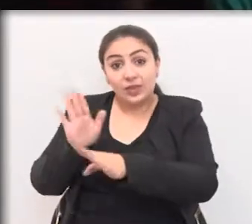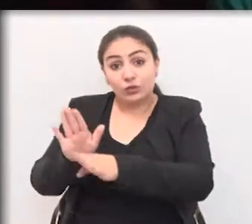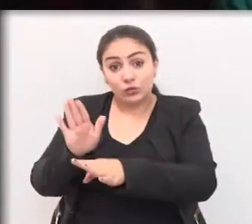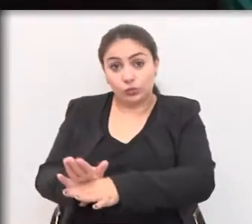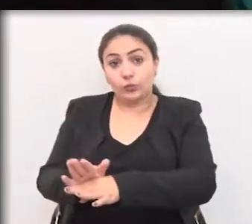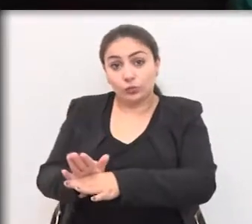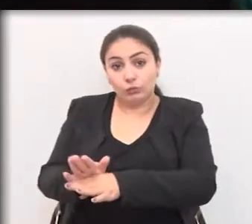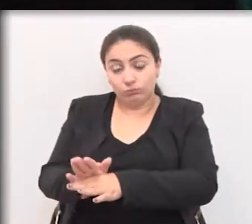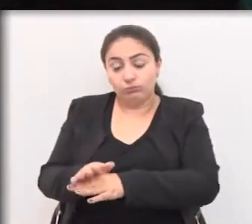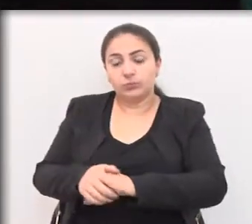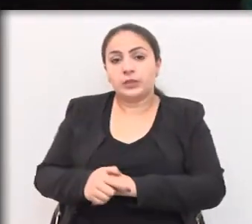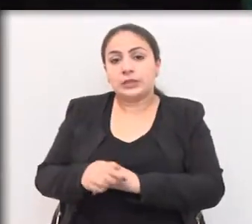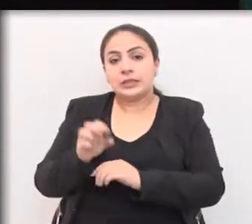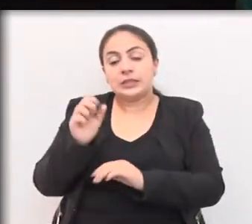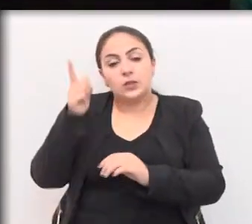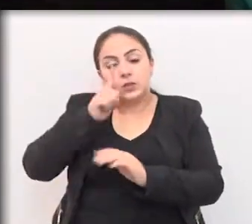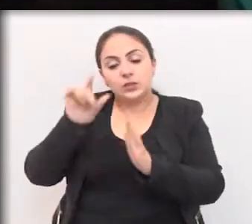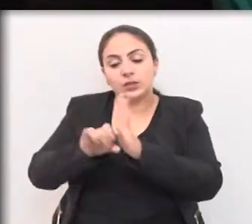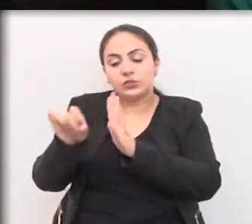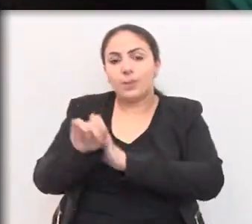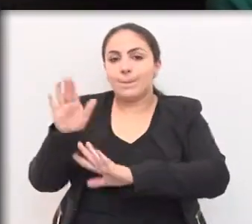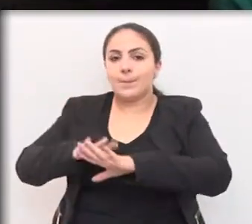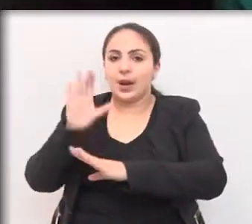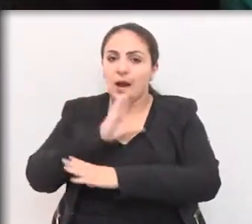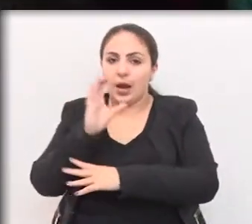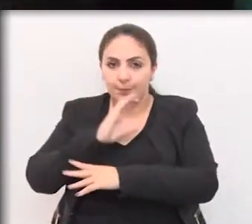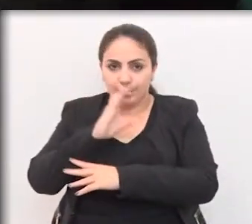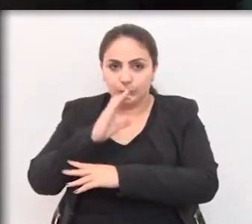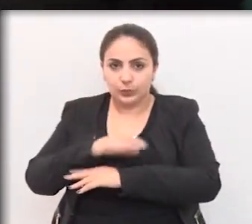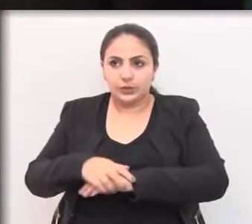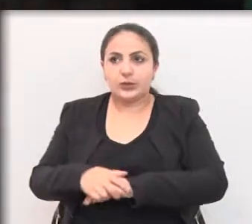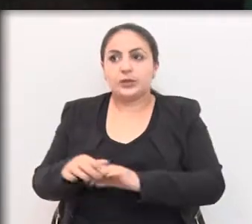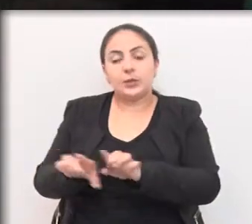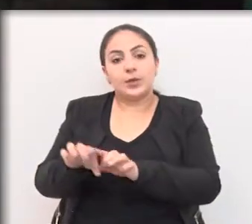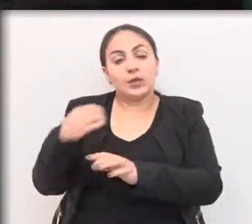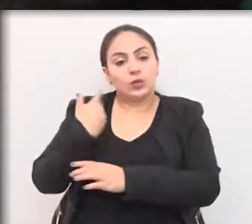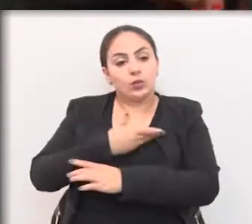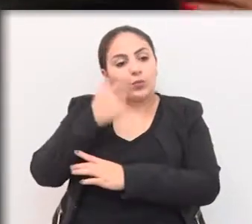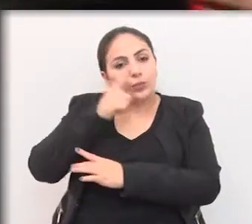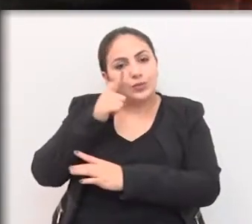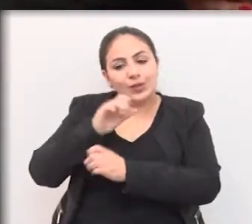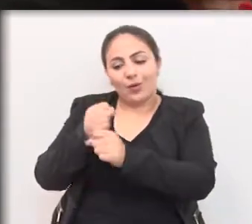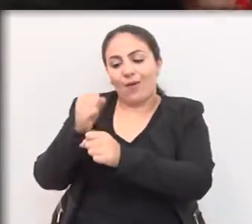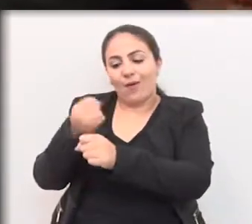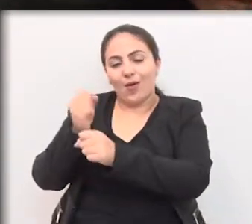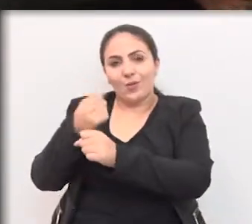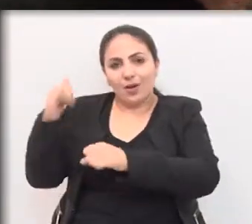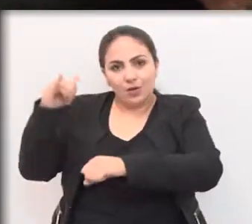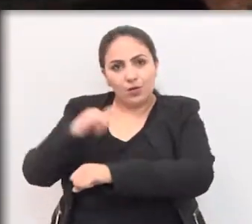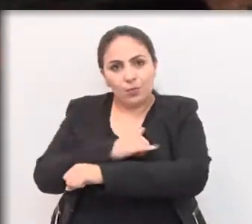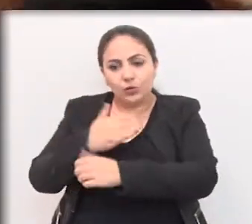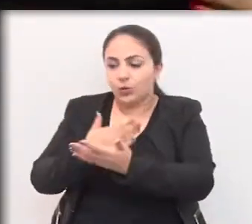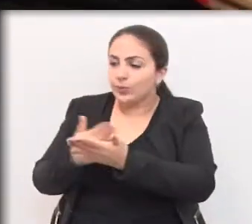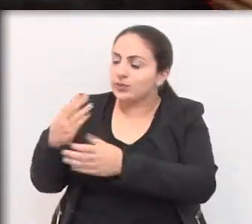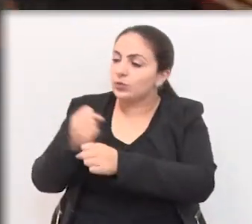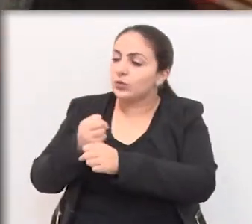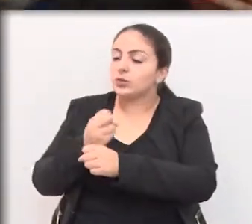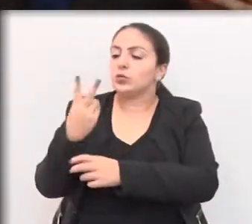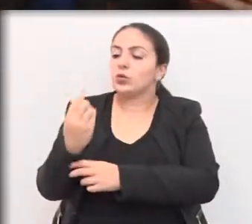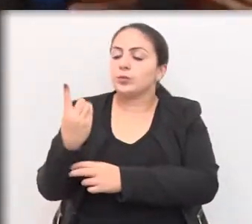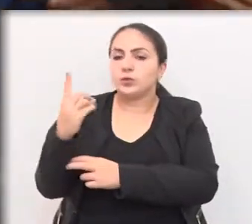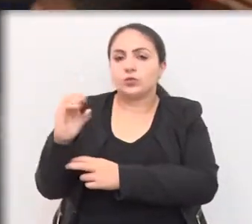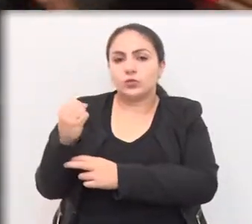auxílio, colaboração técnica, para que a licitação ocorra o mais rapidamente possível e para que nós tenhamos as obras do aeroporto iniciadas